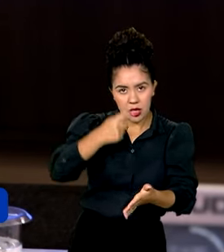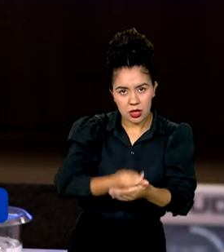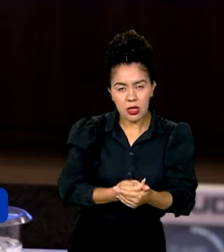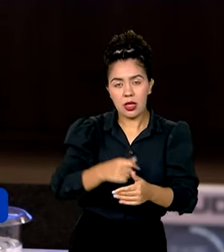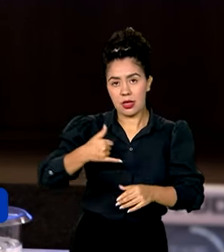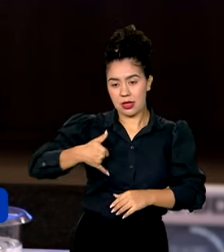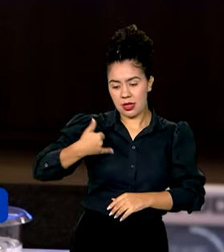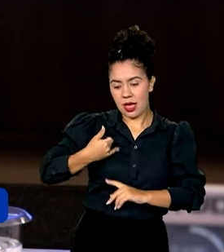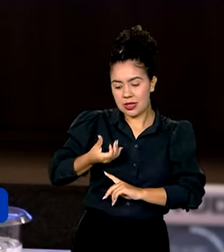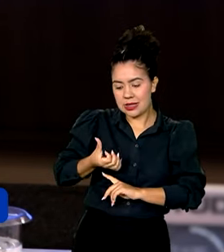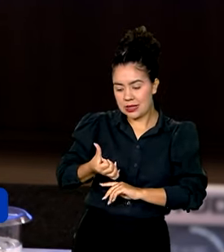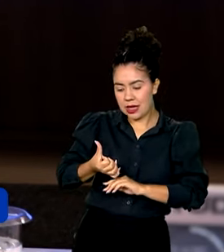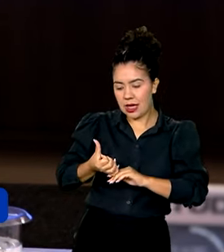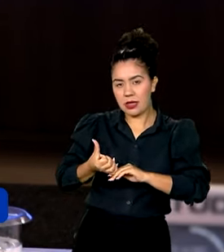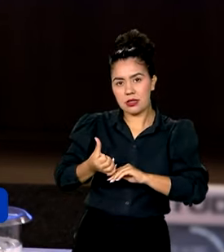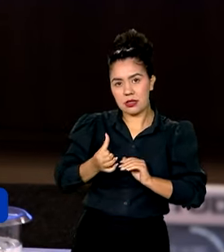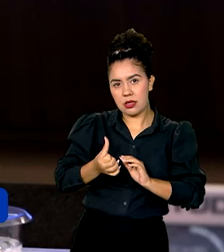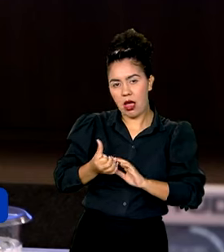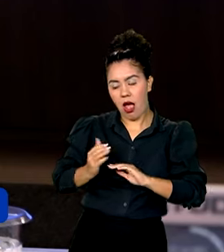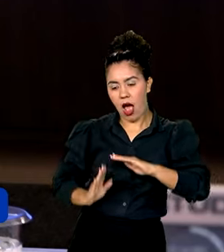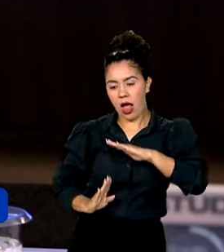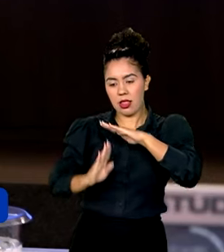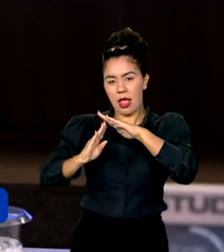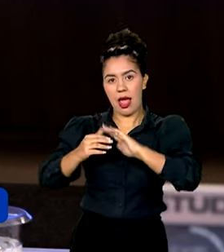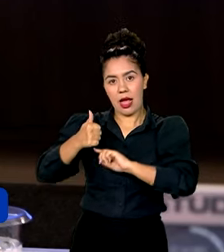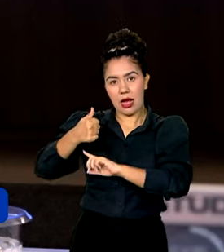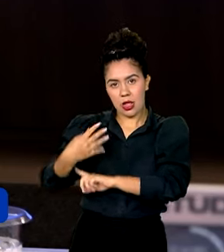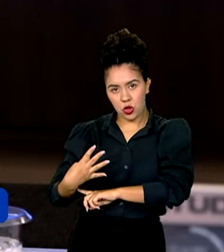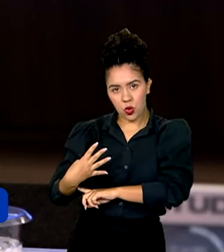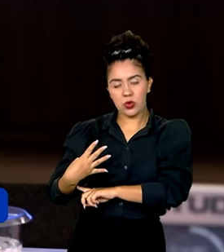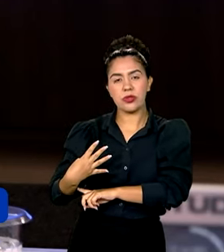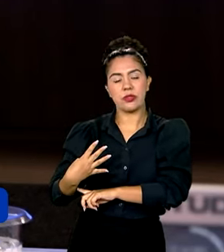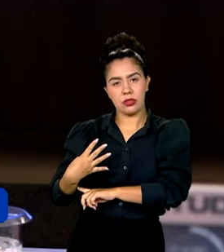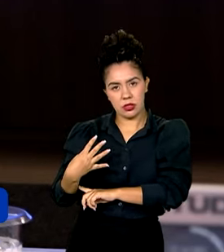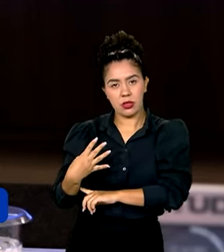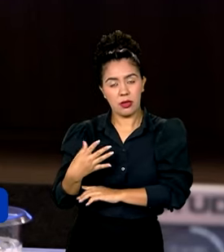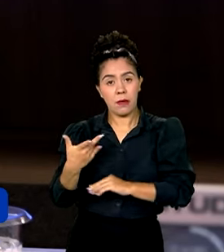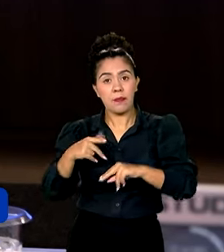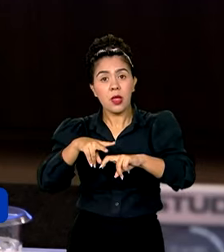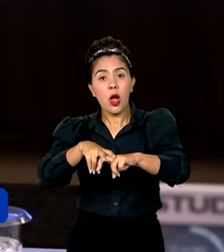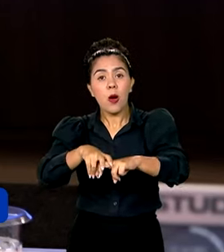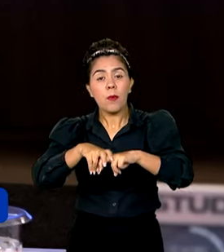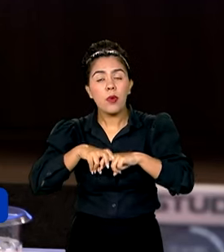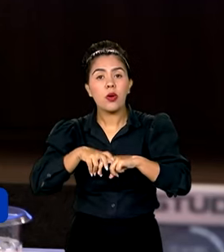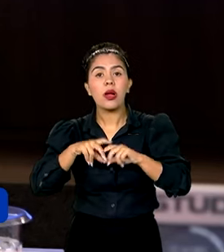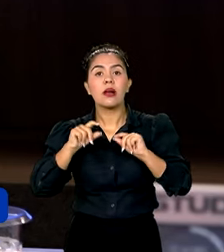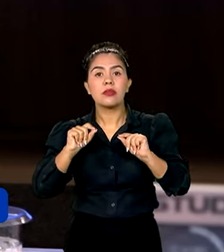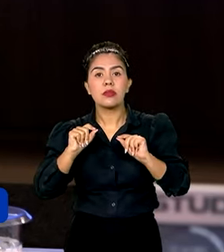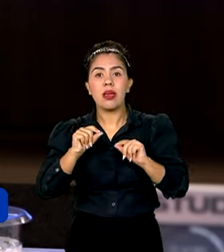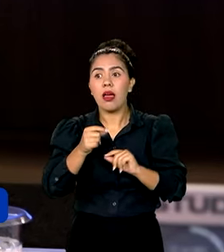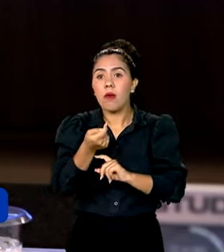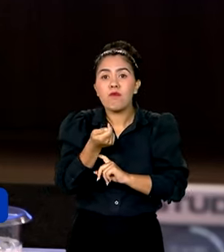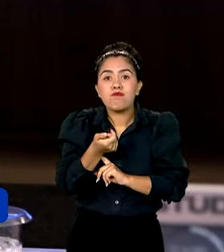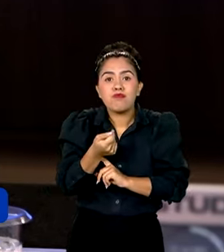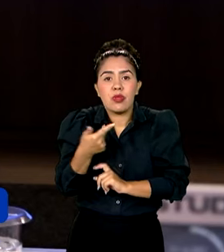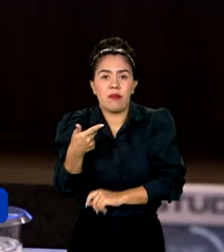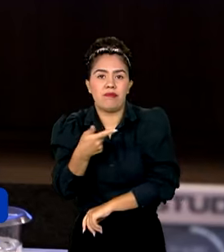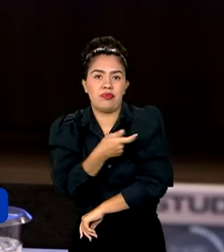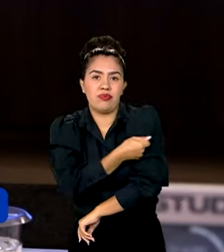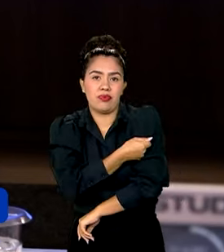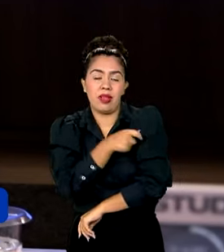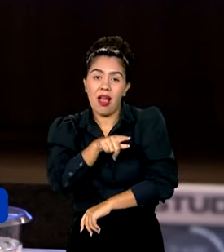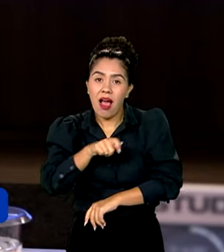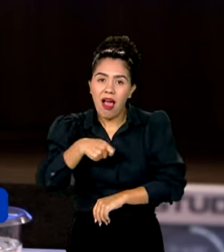se aos 14 anos e daí nós fizemos os cortes em função da Baixa disponibilidade de vacina que é um outro